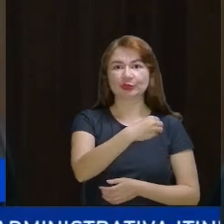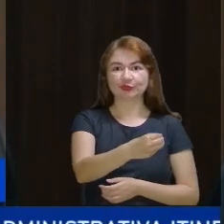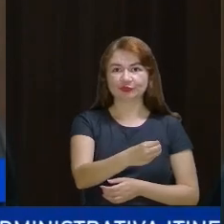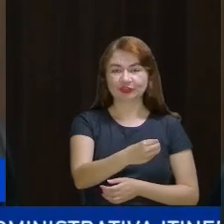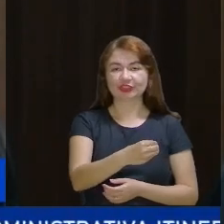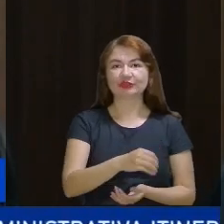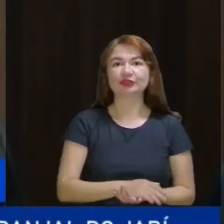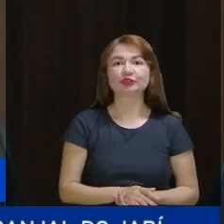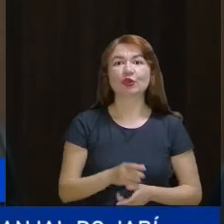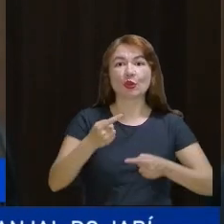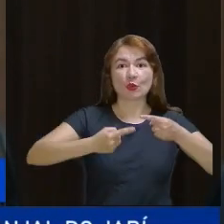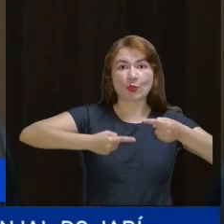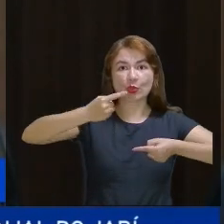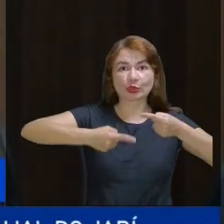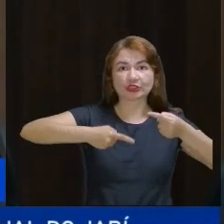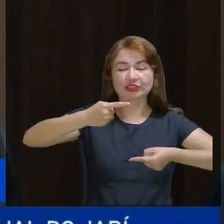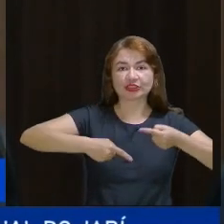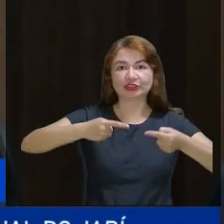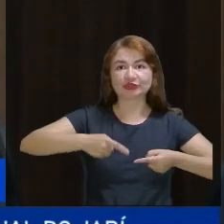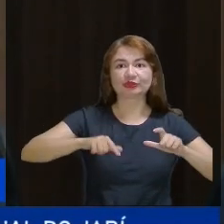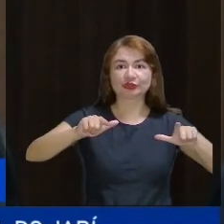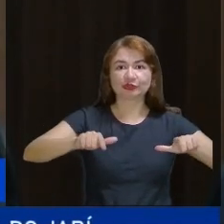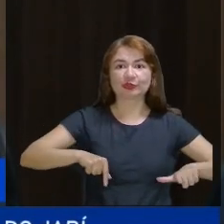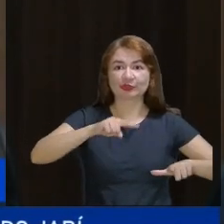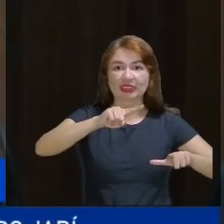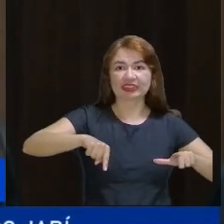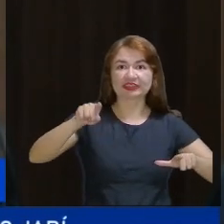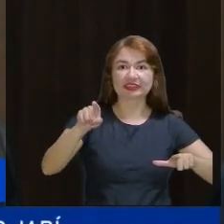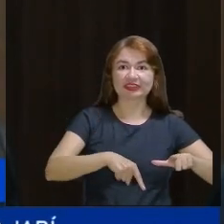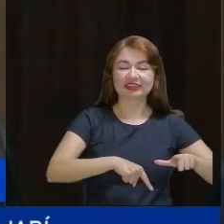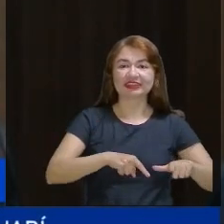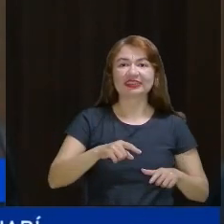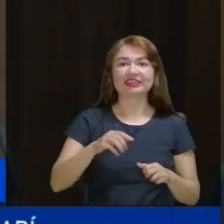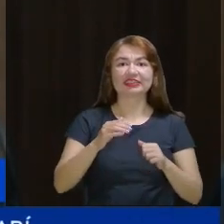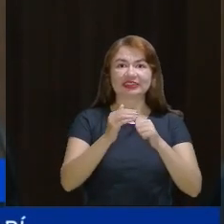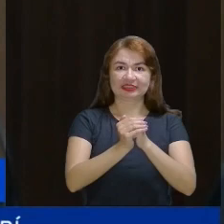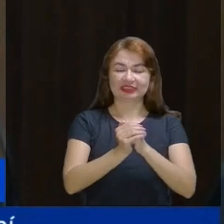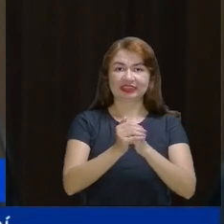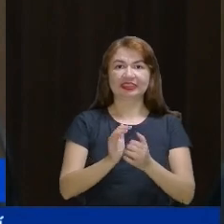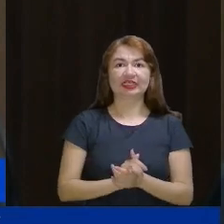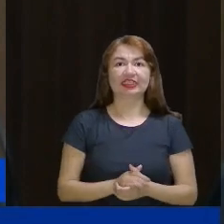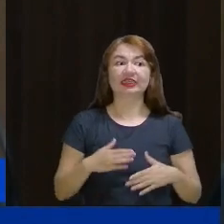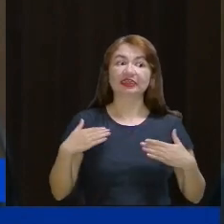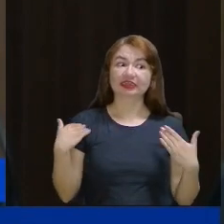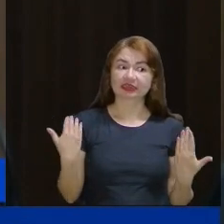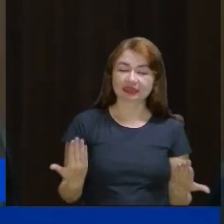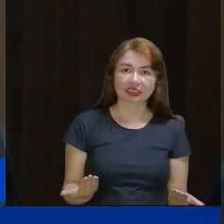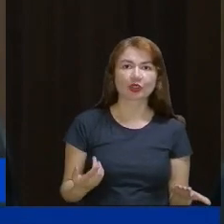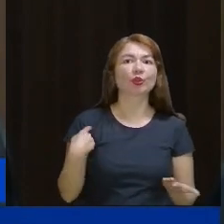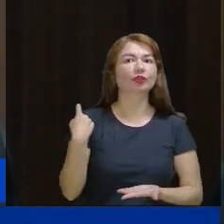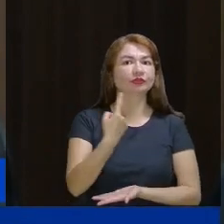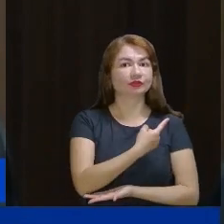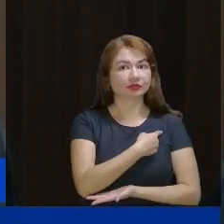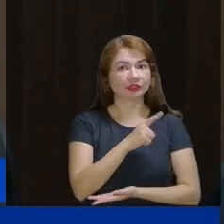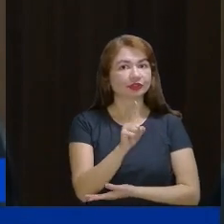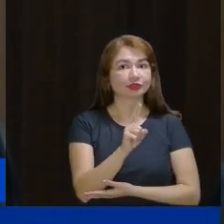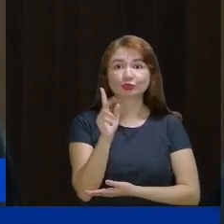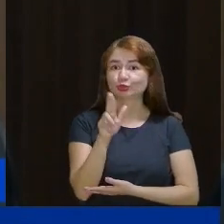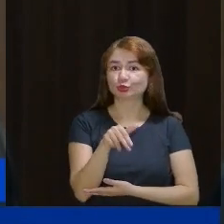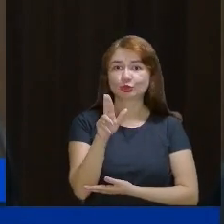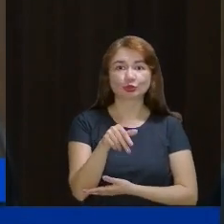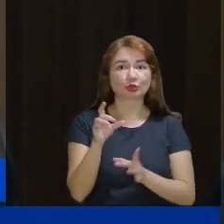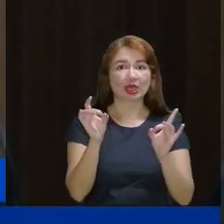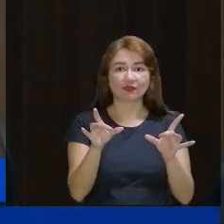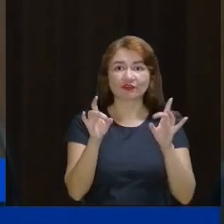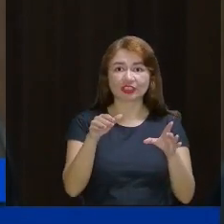TRE. Quem errou? E vejam a lição de vida para a nossa vida aí fora. Nós não devemos nunca vender os